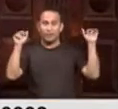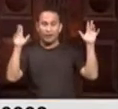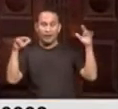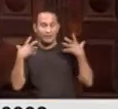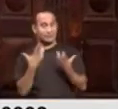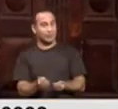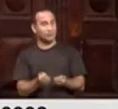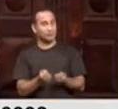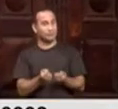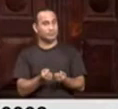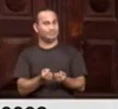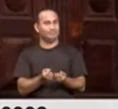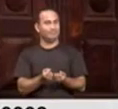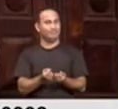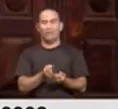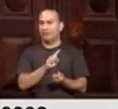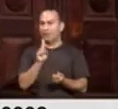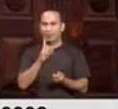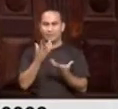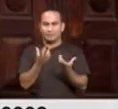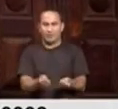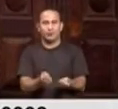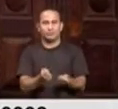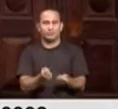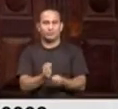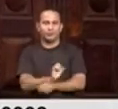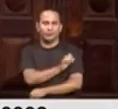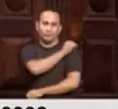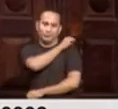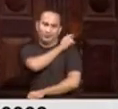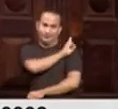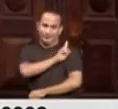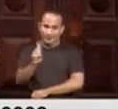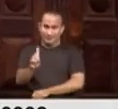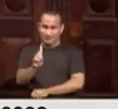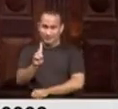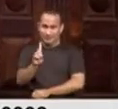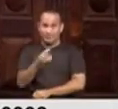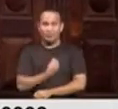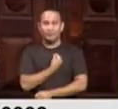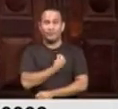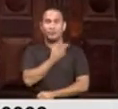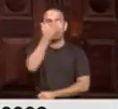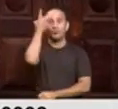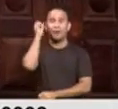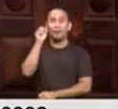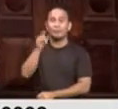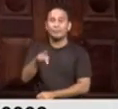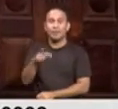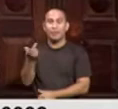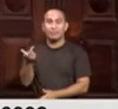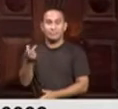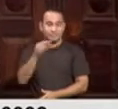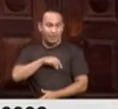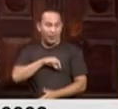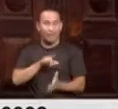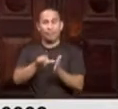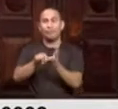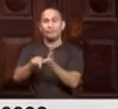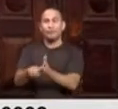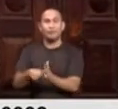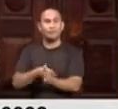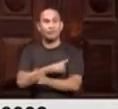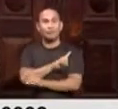irrelevante. Não é algo relevante para o Rio de Janeiro. Não é algo relevante para a vida dos aposentados que estão com salário atrasado. Não é